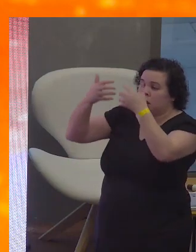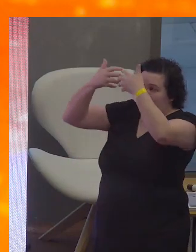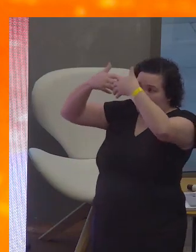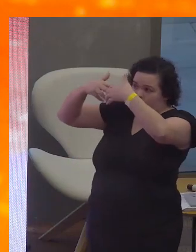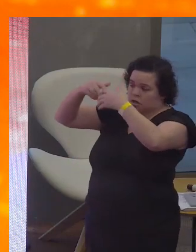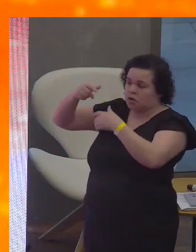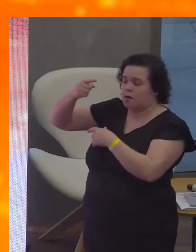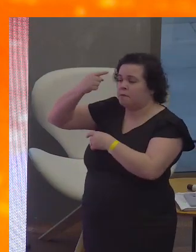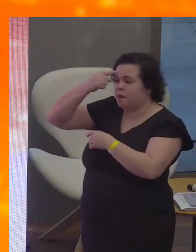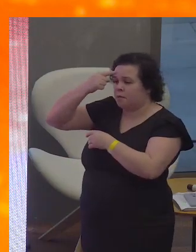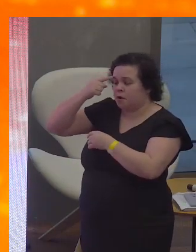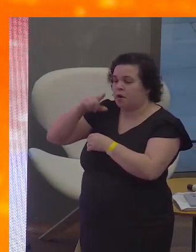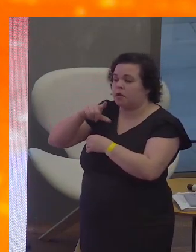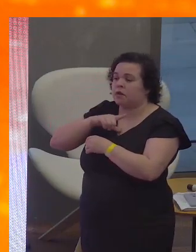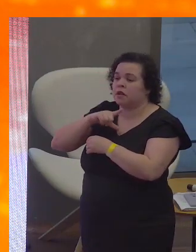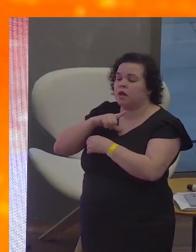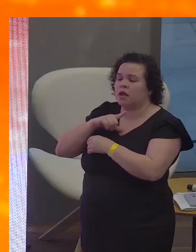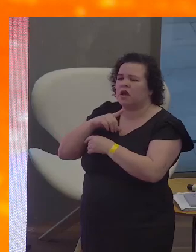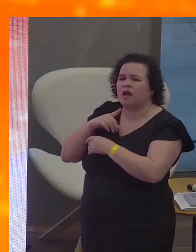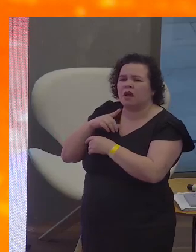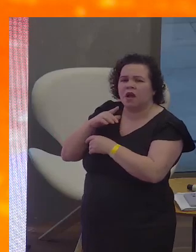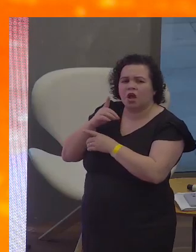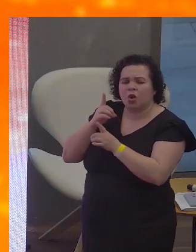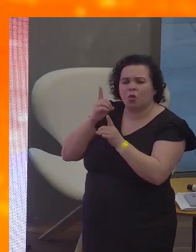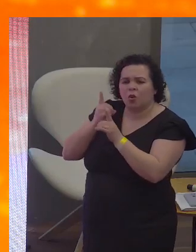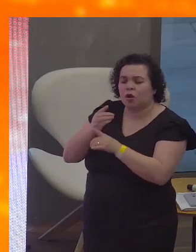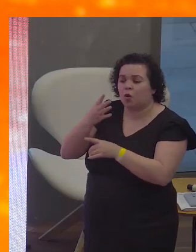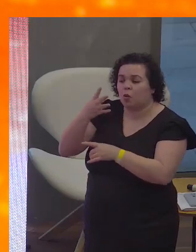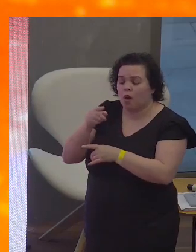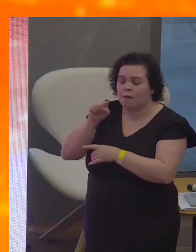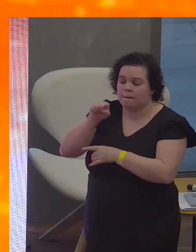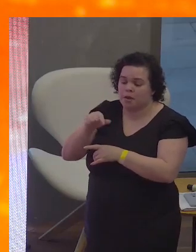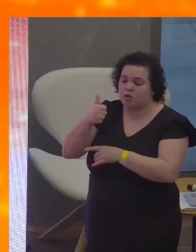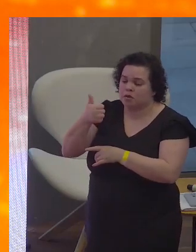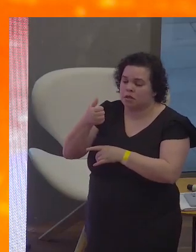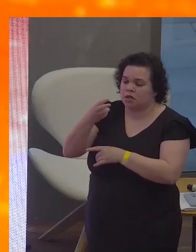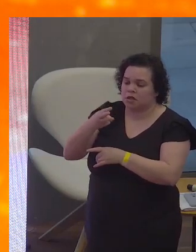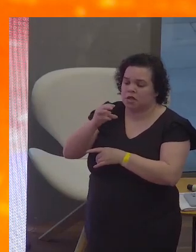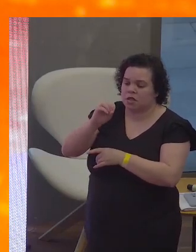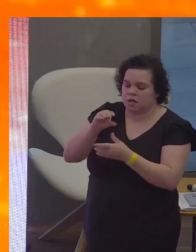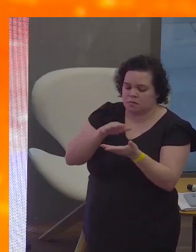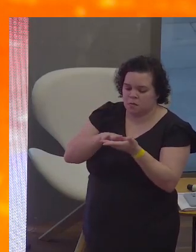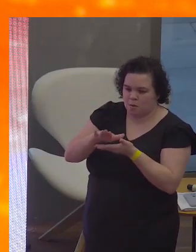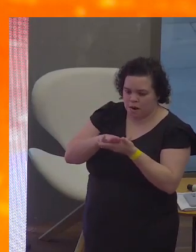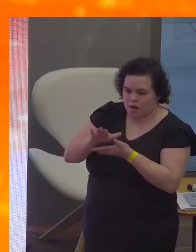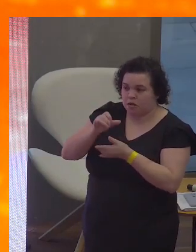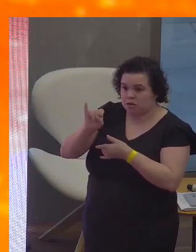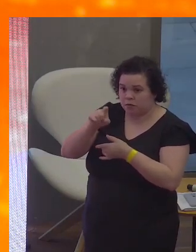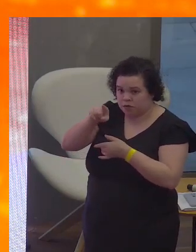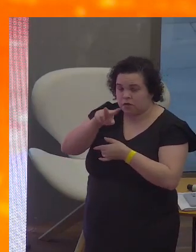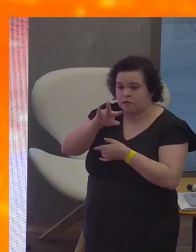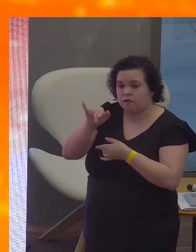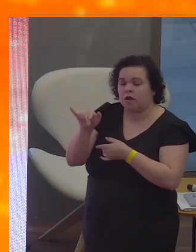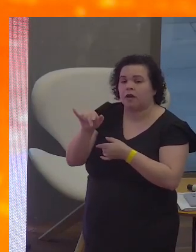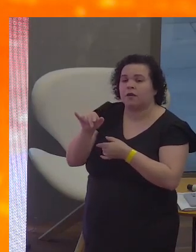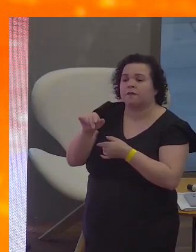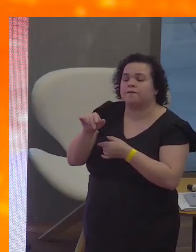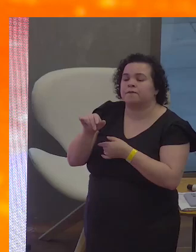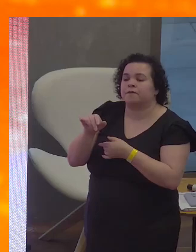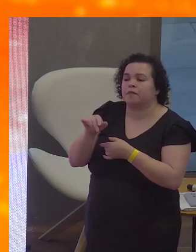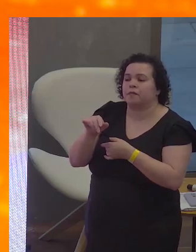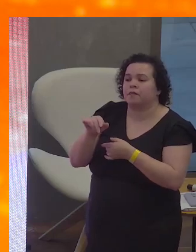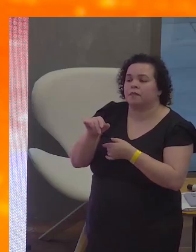você tem um achado de 4.130 publicações. Se você vai para um PubMed, aí eu